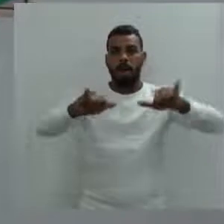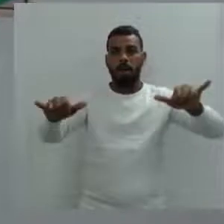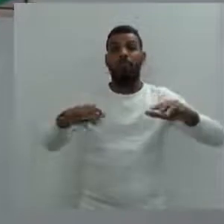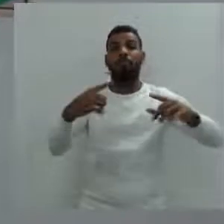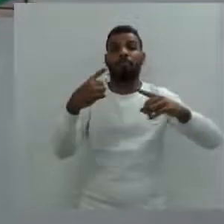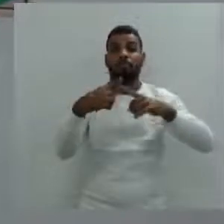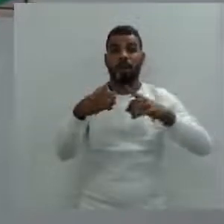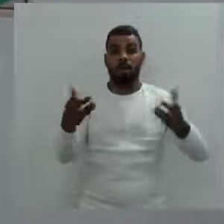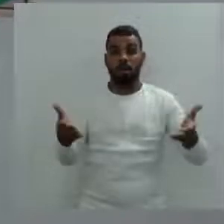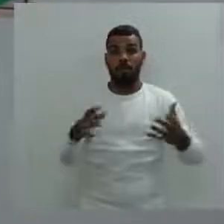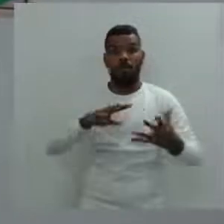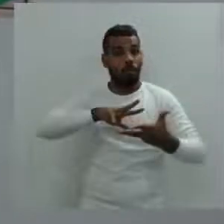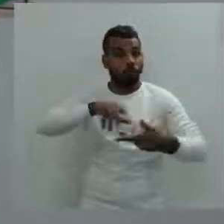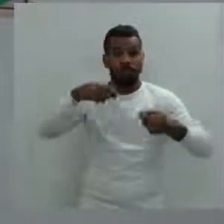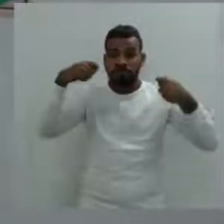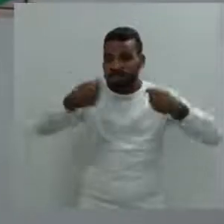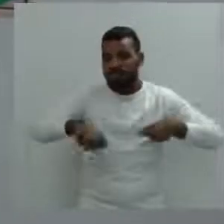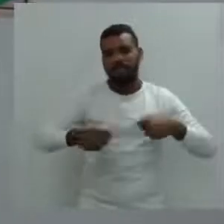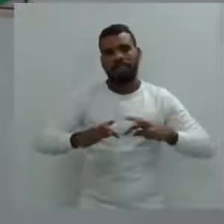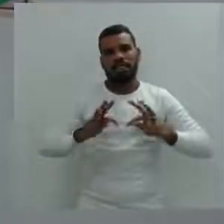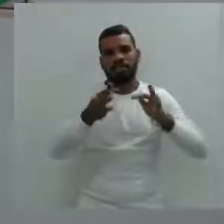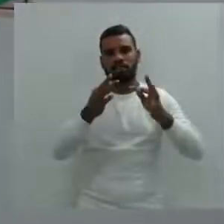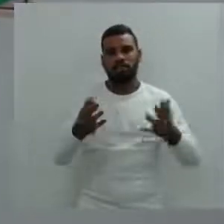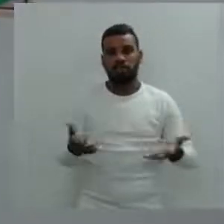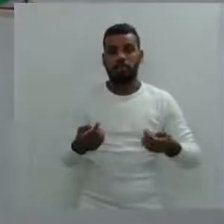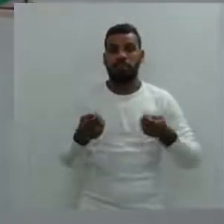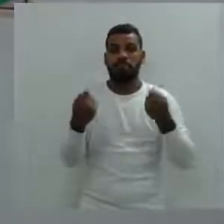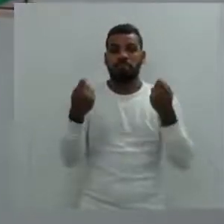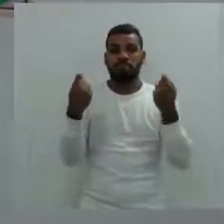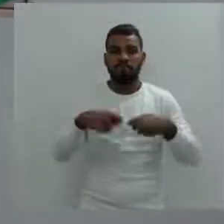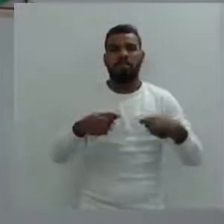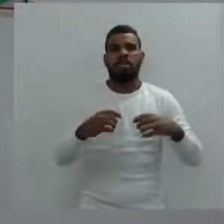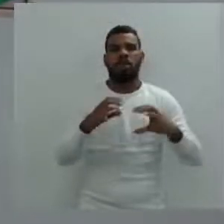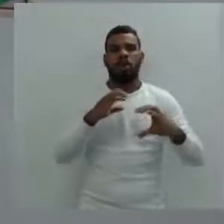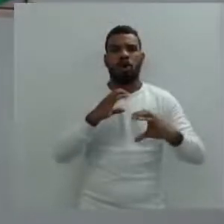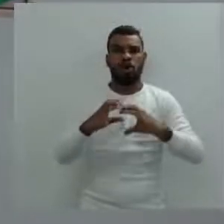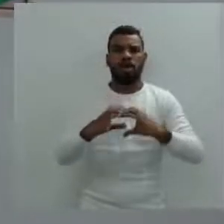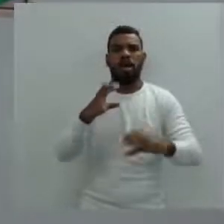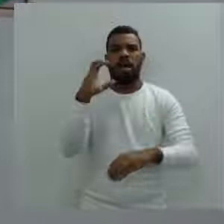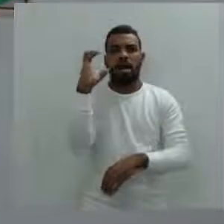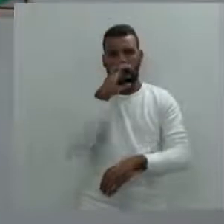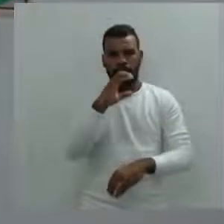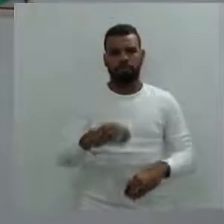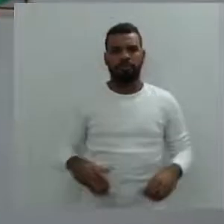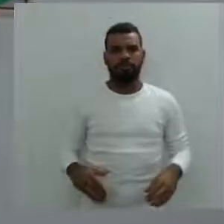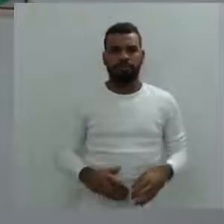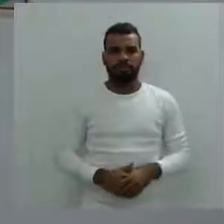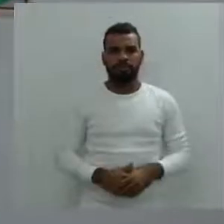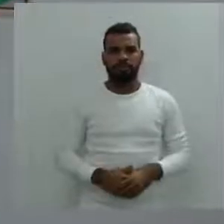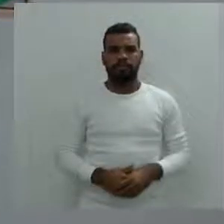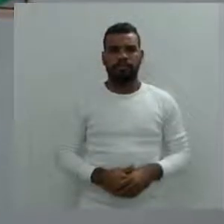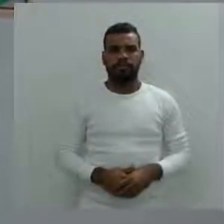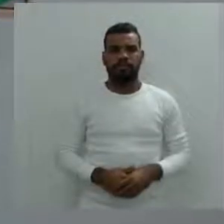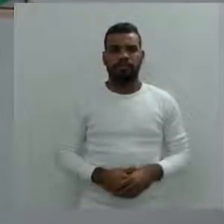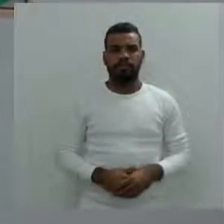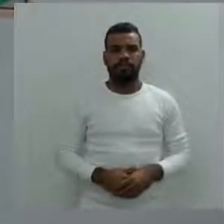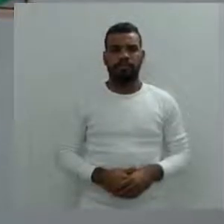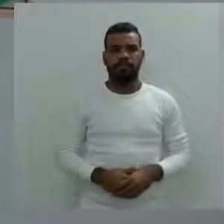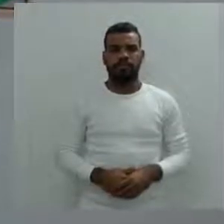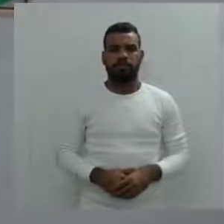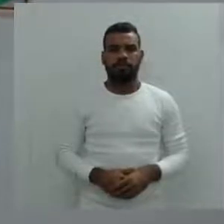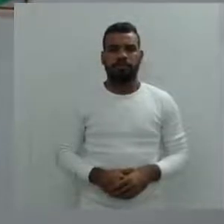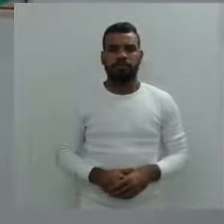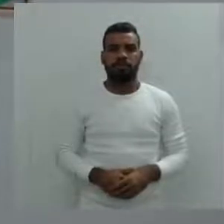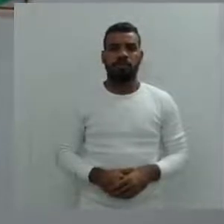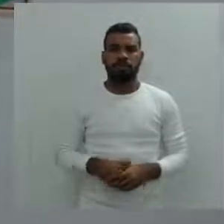mundo precisa da tecnologia. Ele precisa se comunicar mais rápido, não é? Eu lembro, acho que